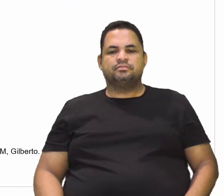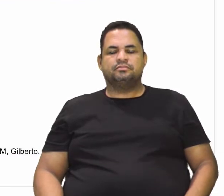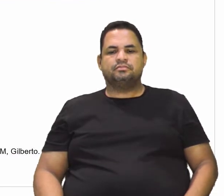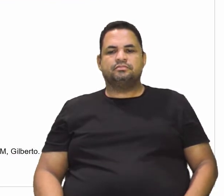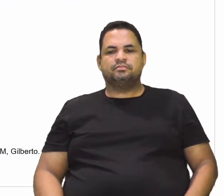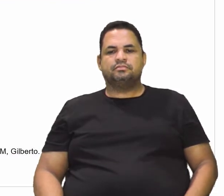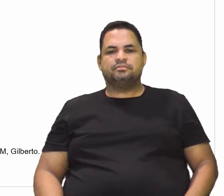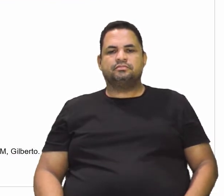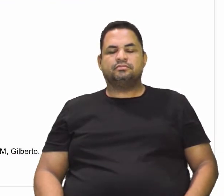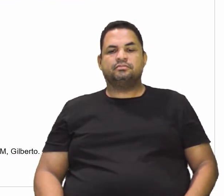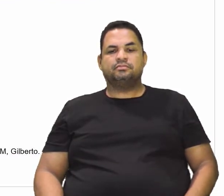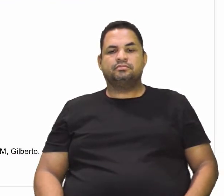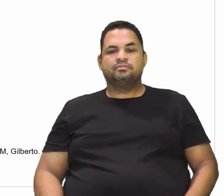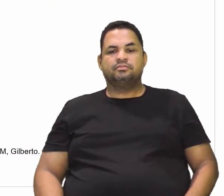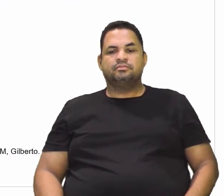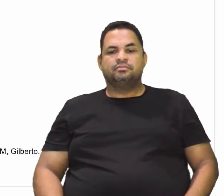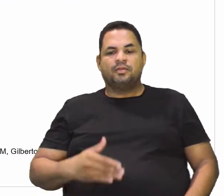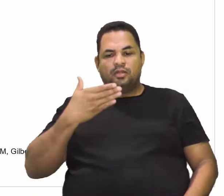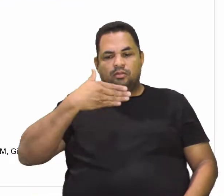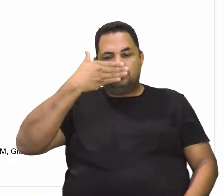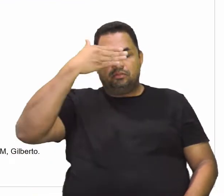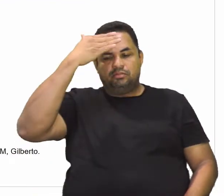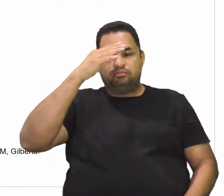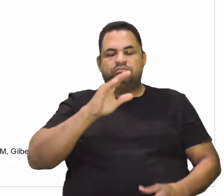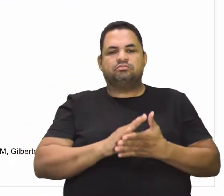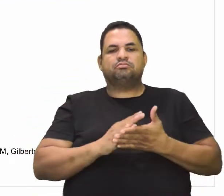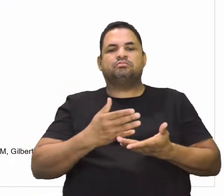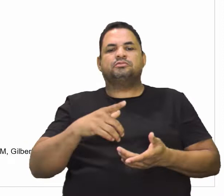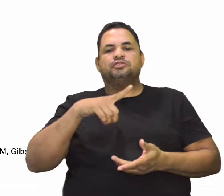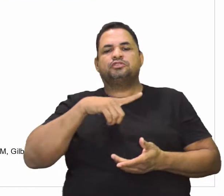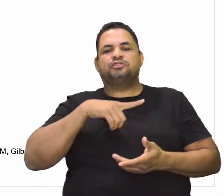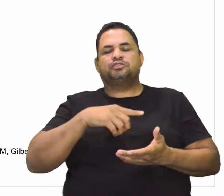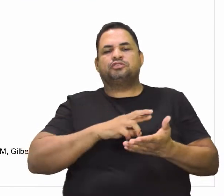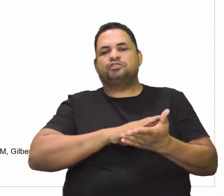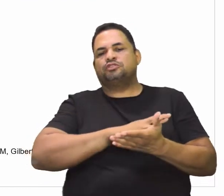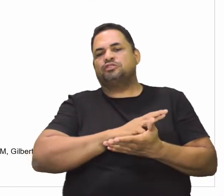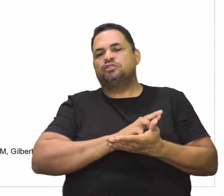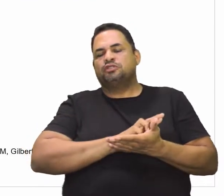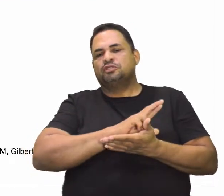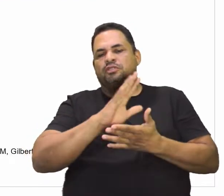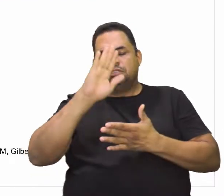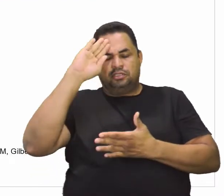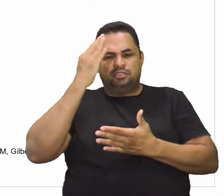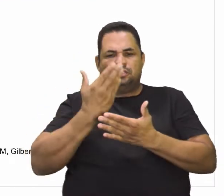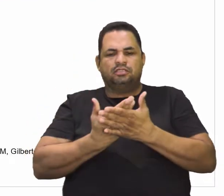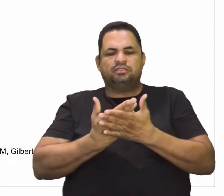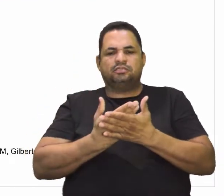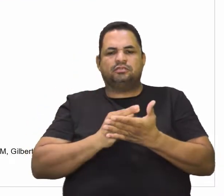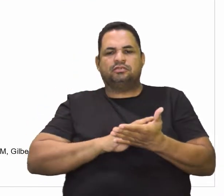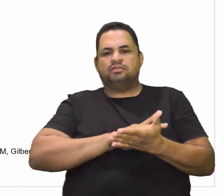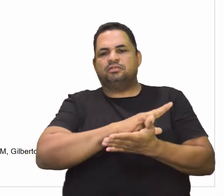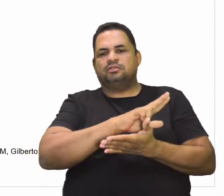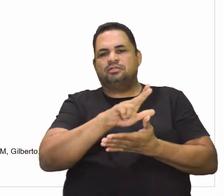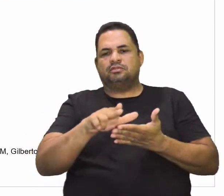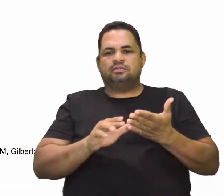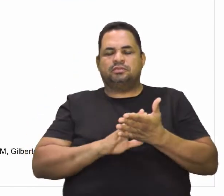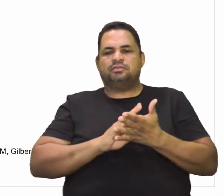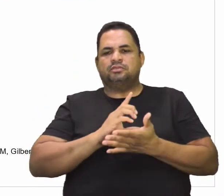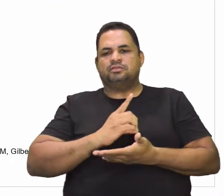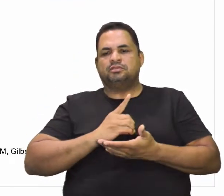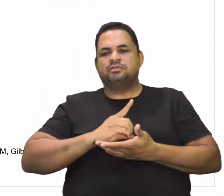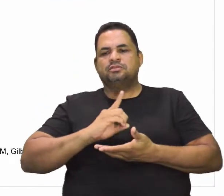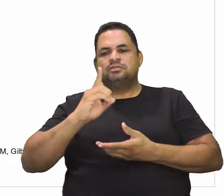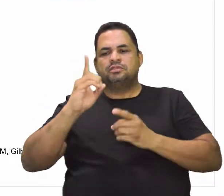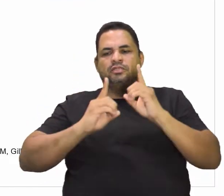politeístas. Os árabes eram politeístas, ou seja, eles acreditavam em várias divindades, em